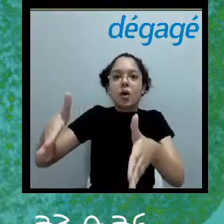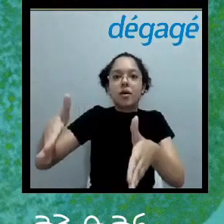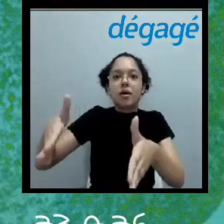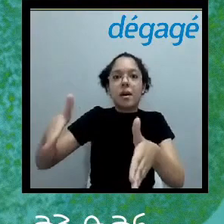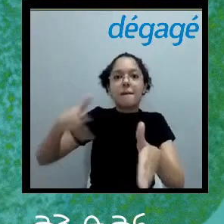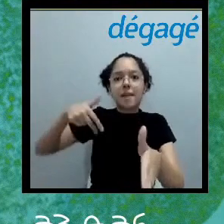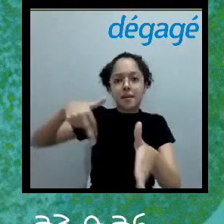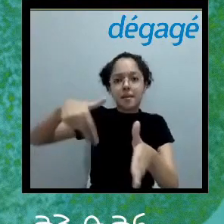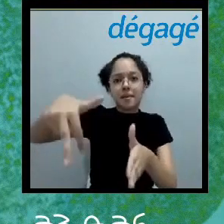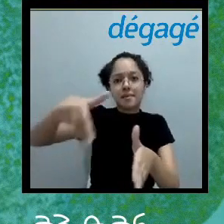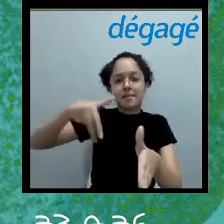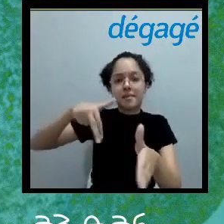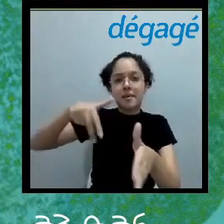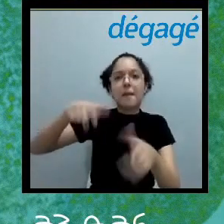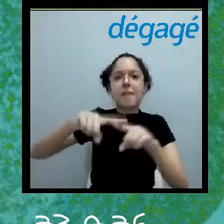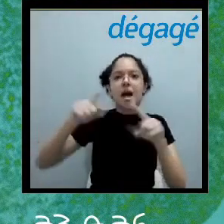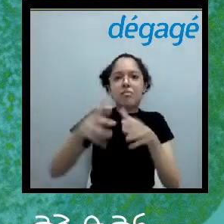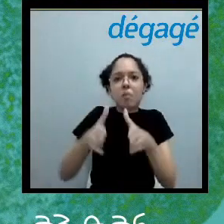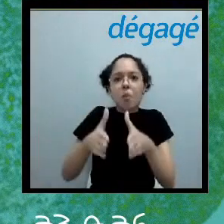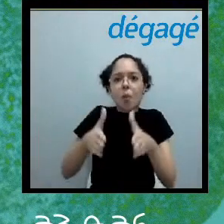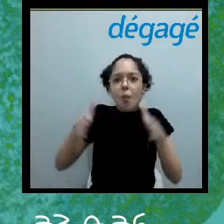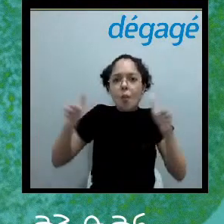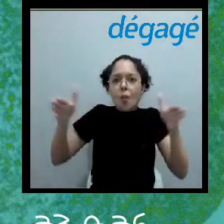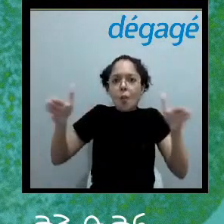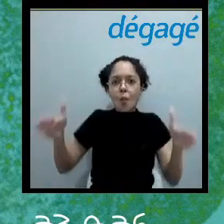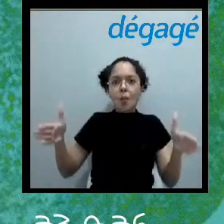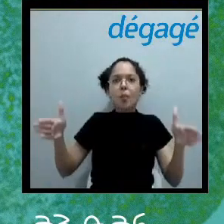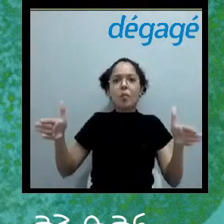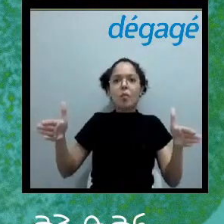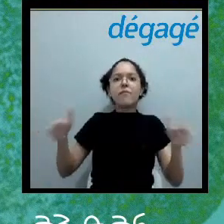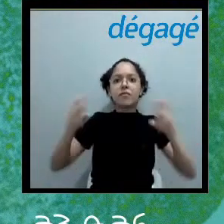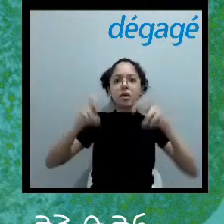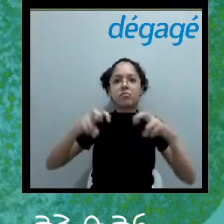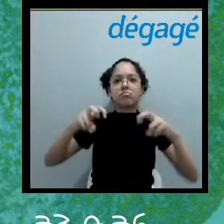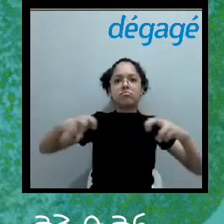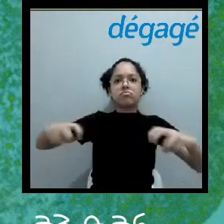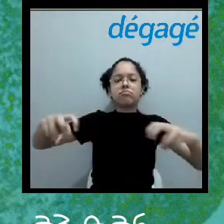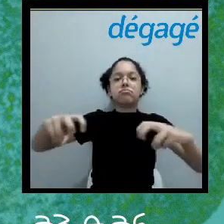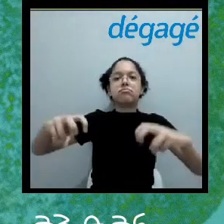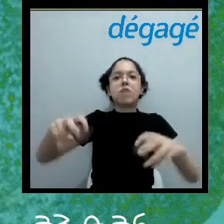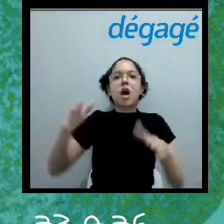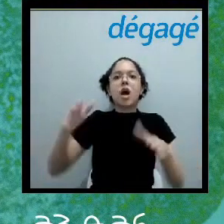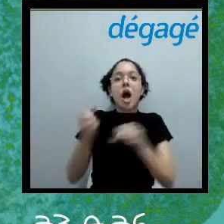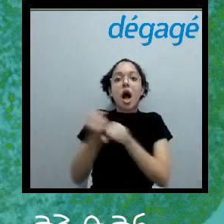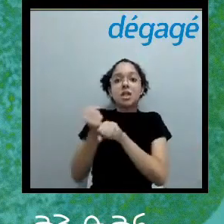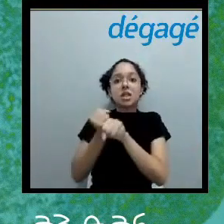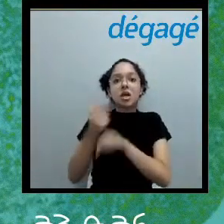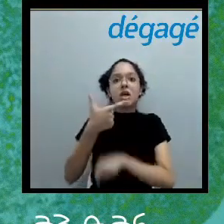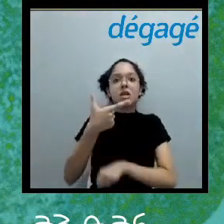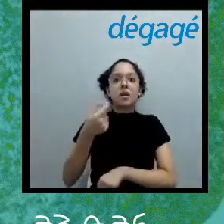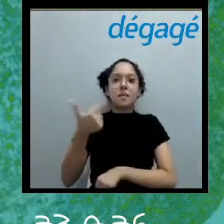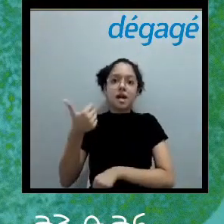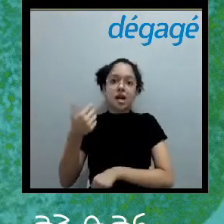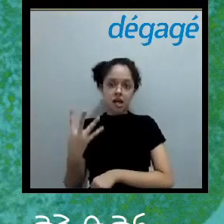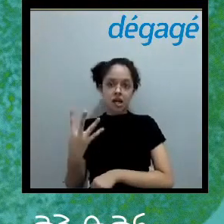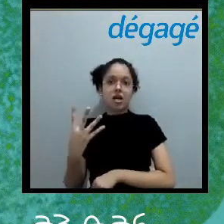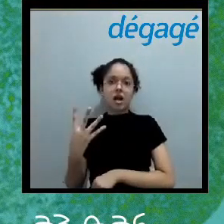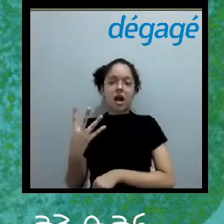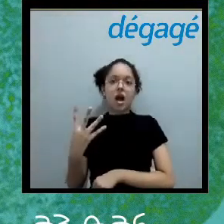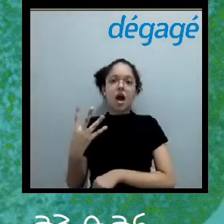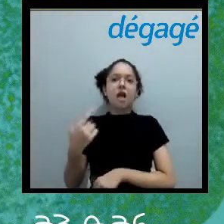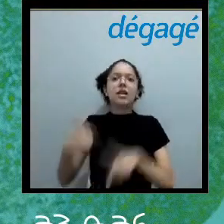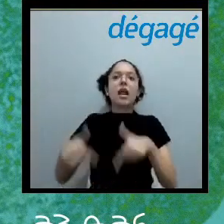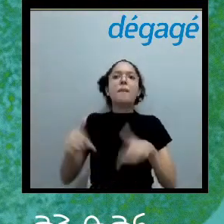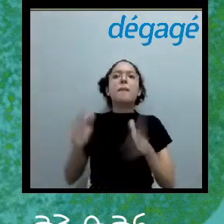tem um espaço amplo, então a gente trabalhava lá. Em 2014, fizemos um trabalho voltado para o resgate das histórias e